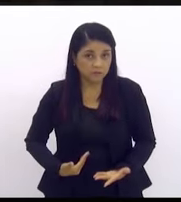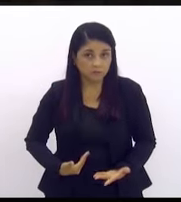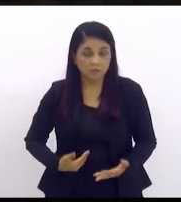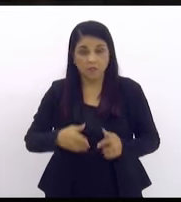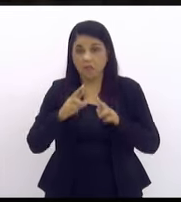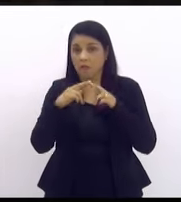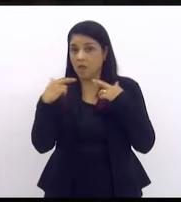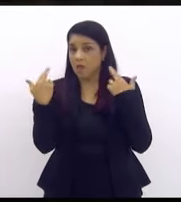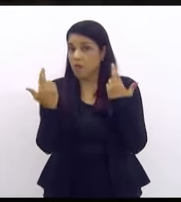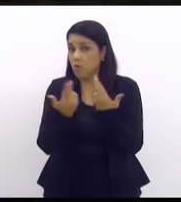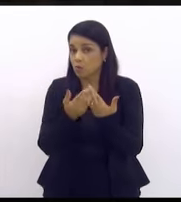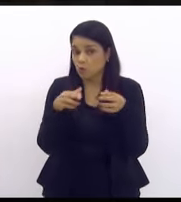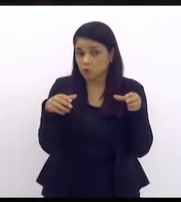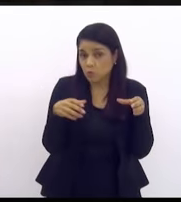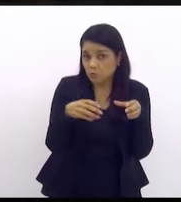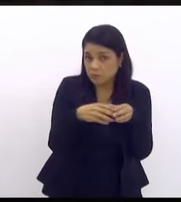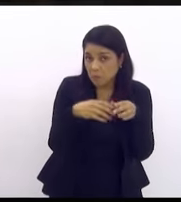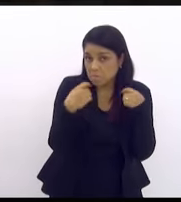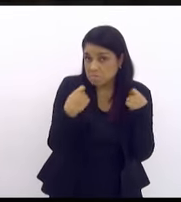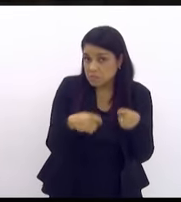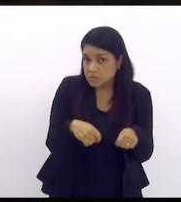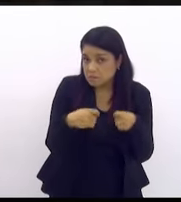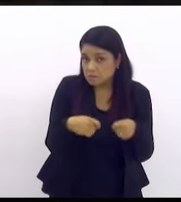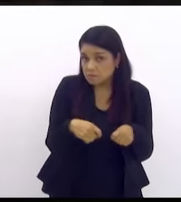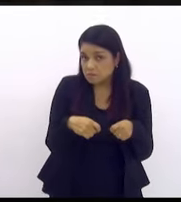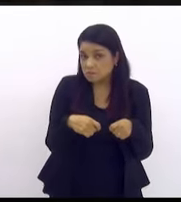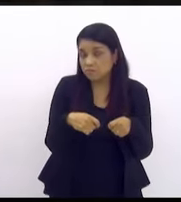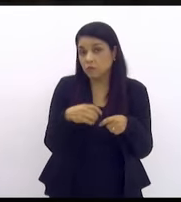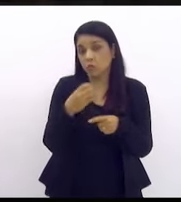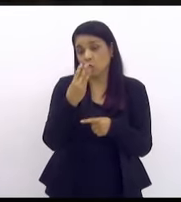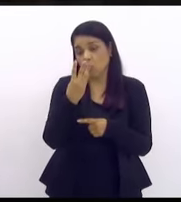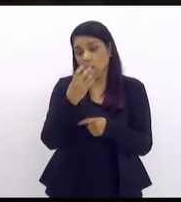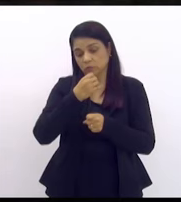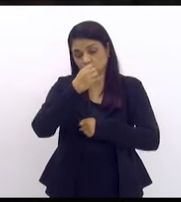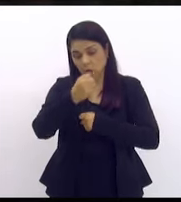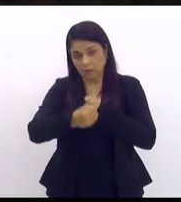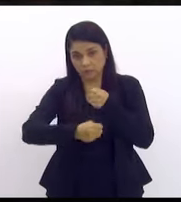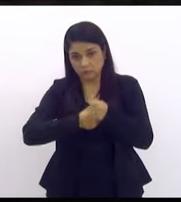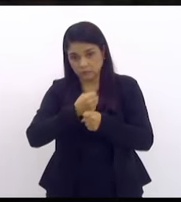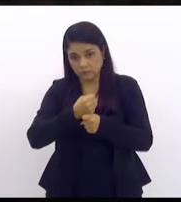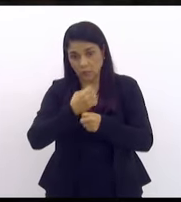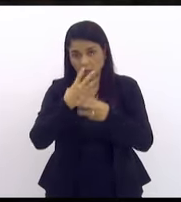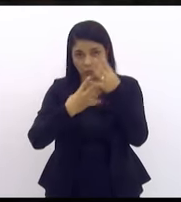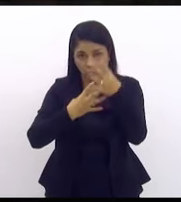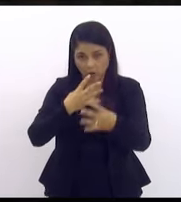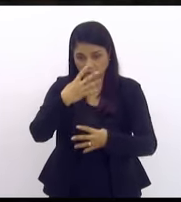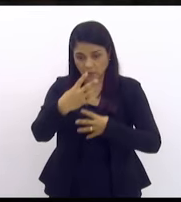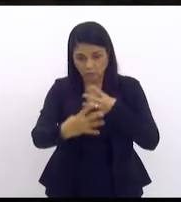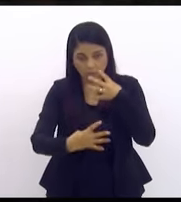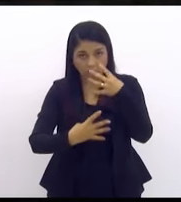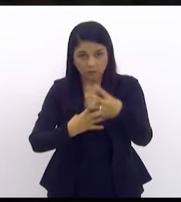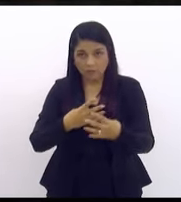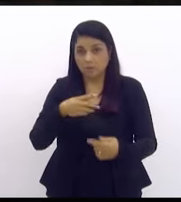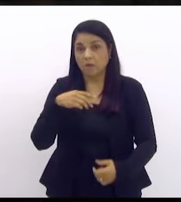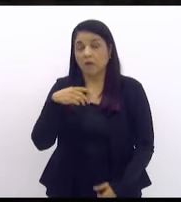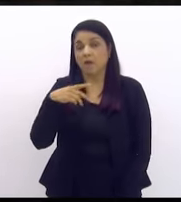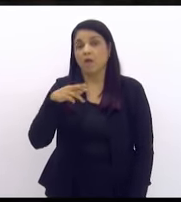de comissão, que quando acaba o PPA, 4 anos depois, como está acabando de